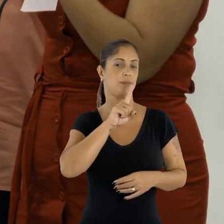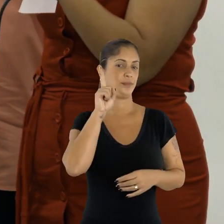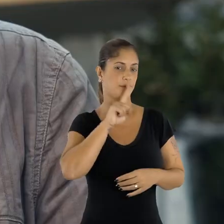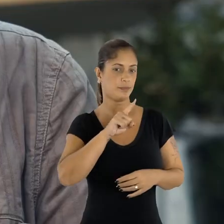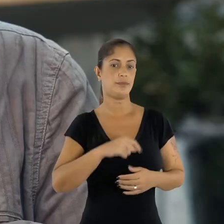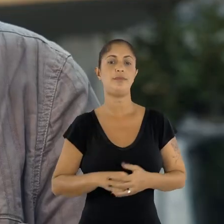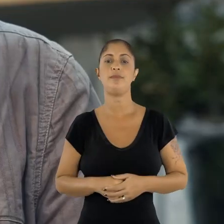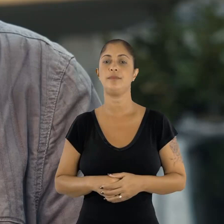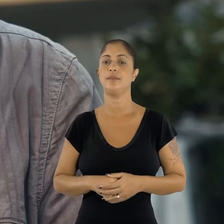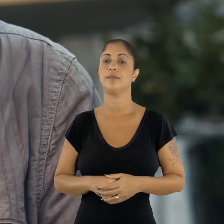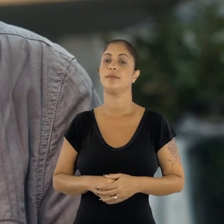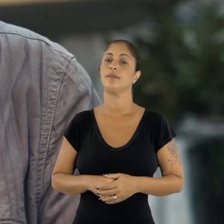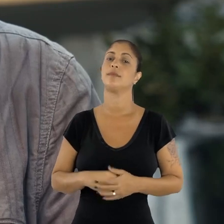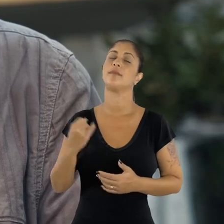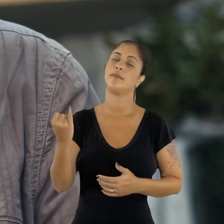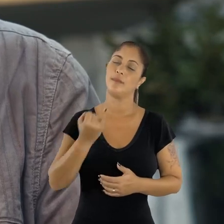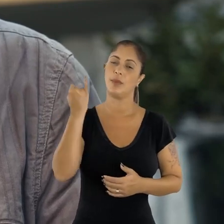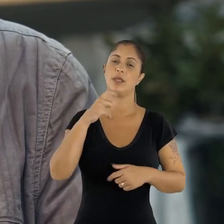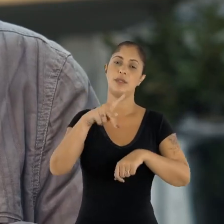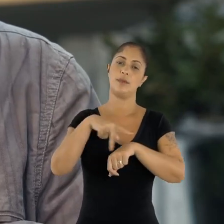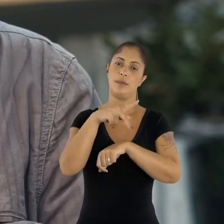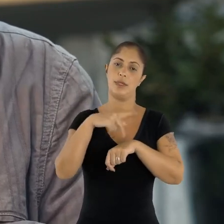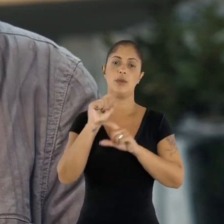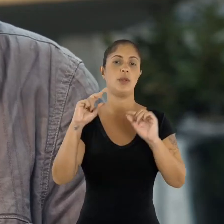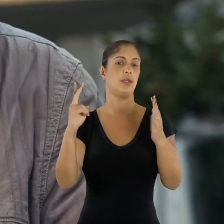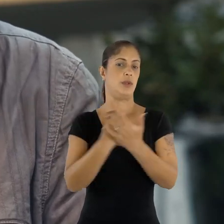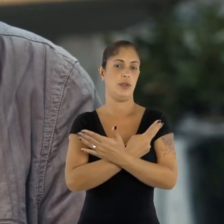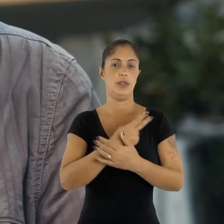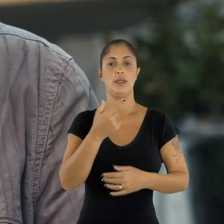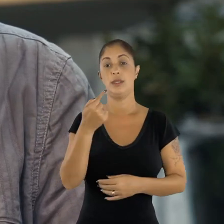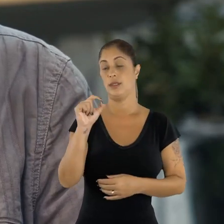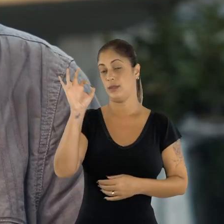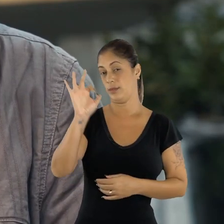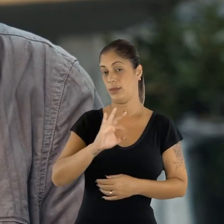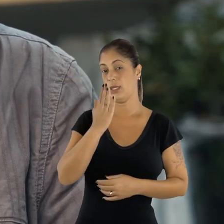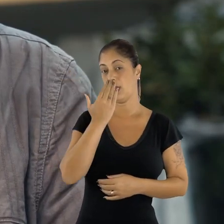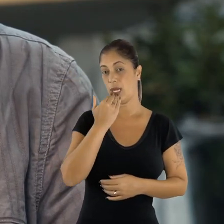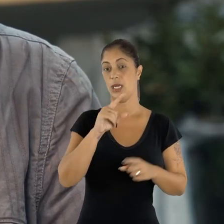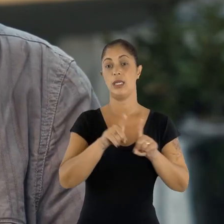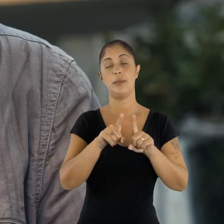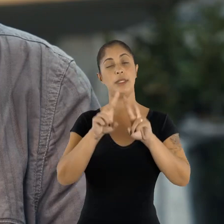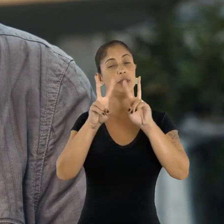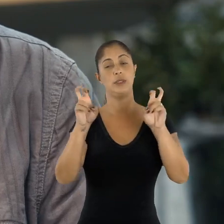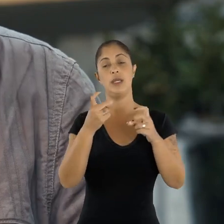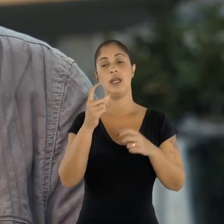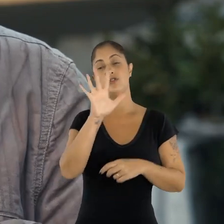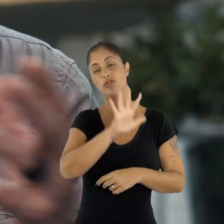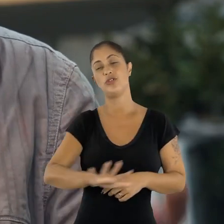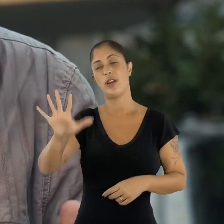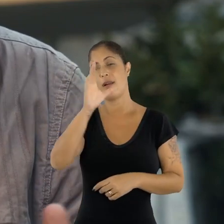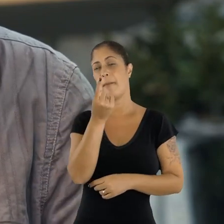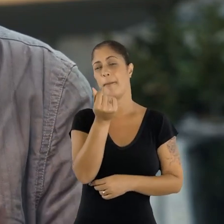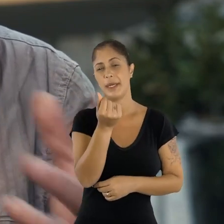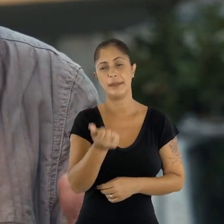dos Estados Unidos, nós ainda importamos ao país 70% dos alimentos. Com a situação